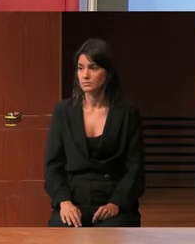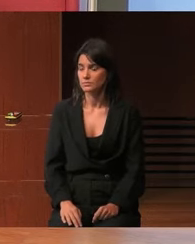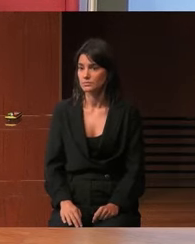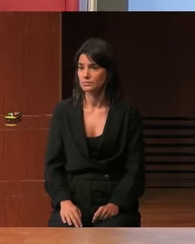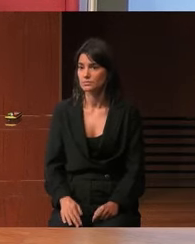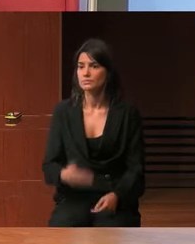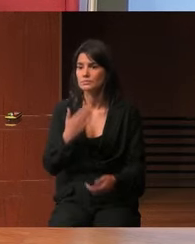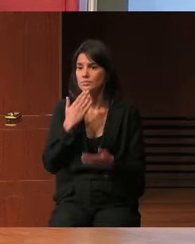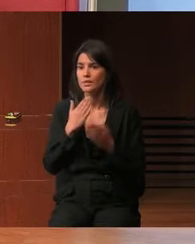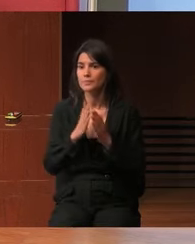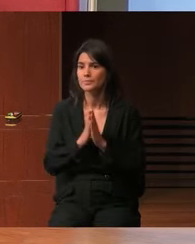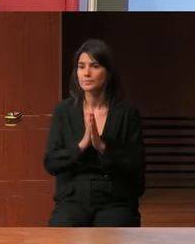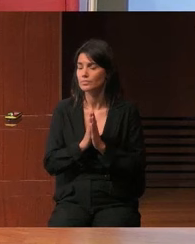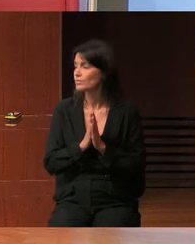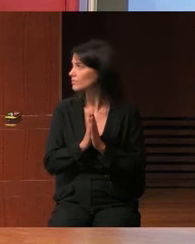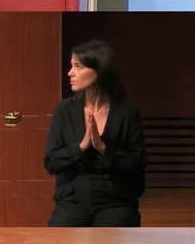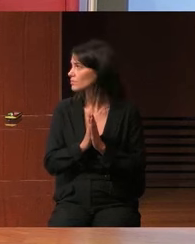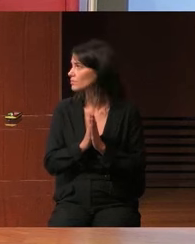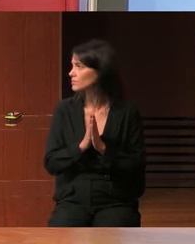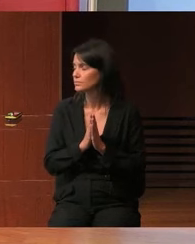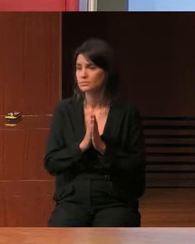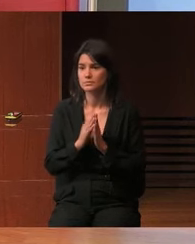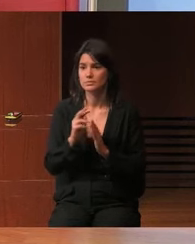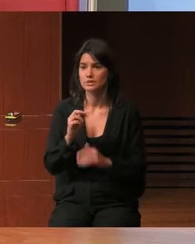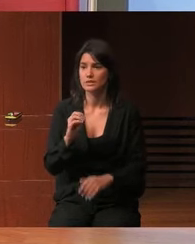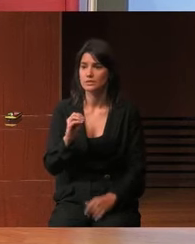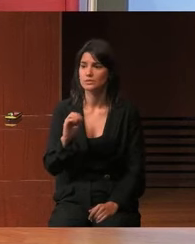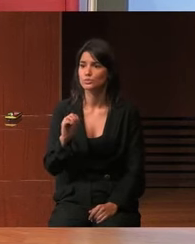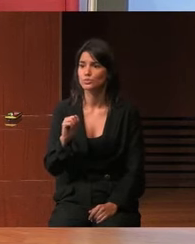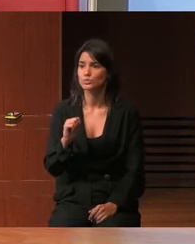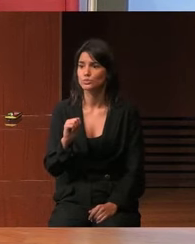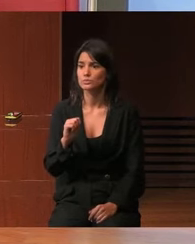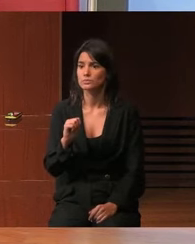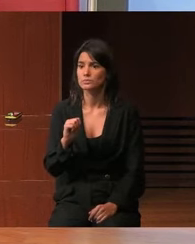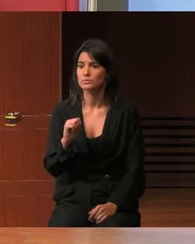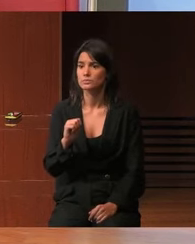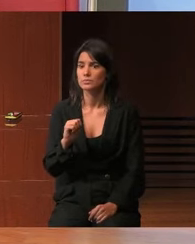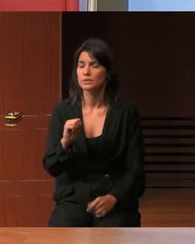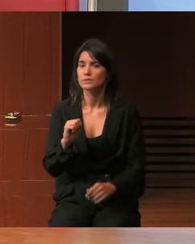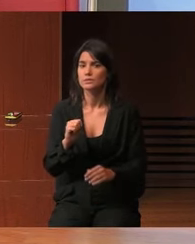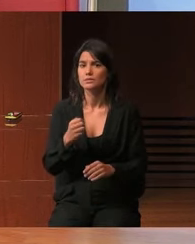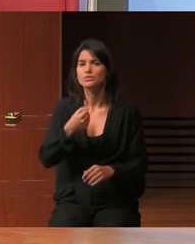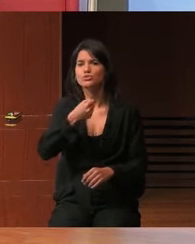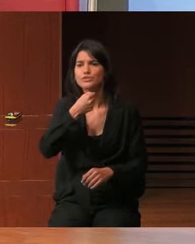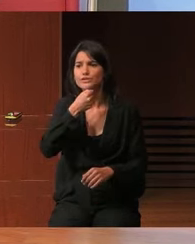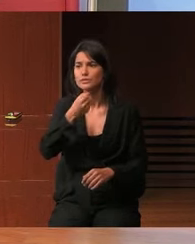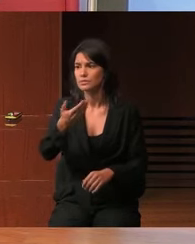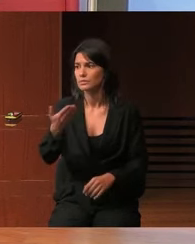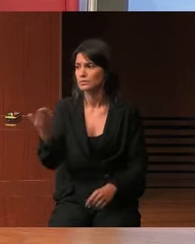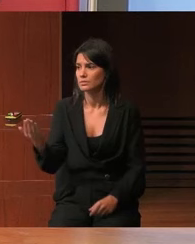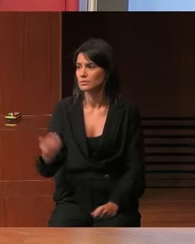peço-lhe só que aguarde 30 segundos. Podem trazer aqui o microfone, por favor.